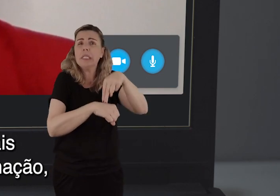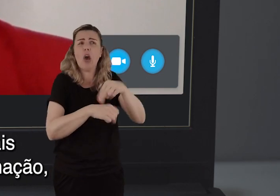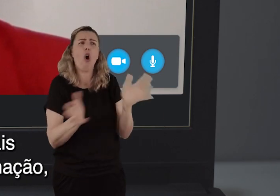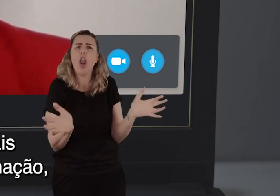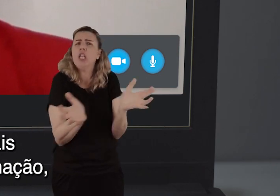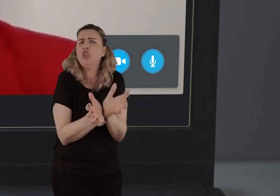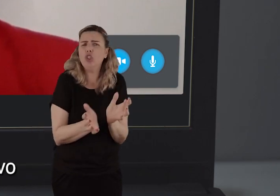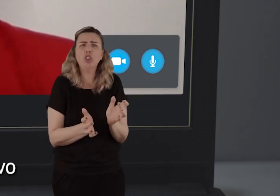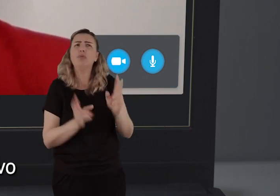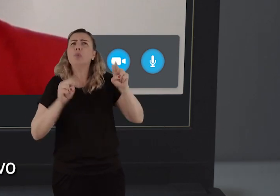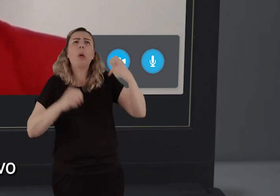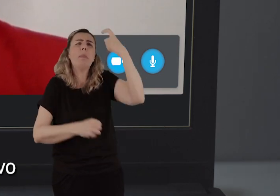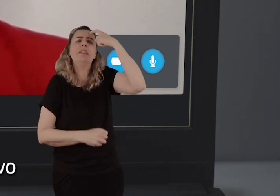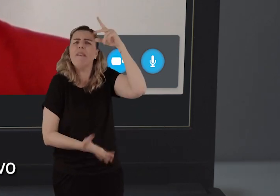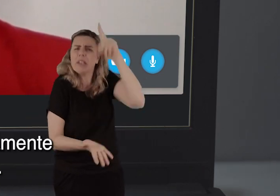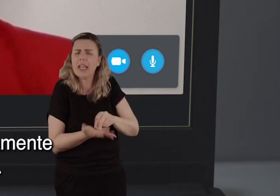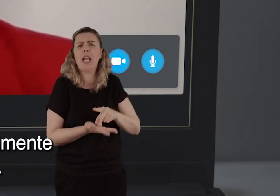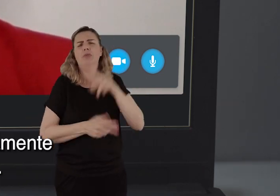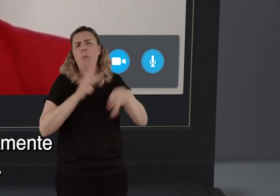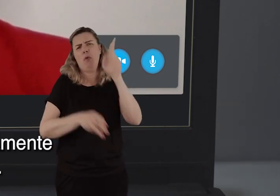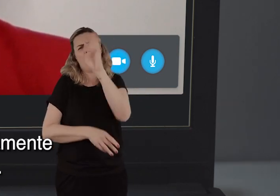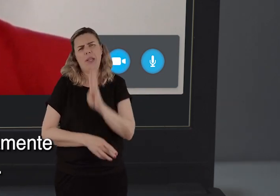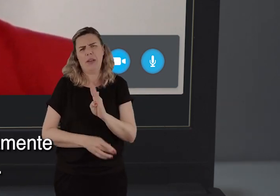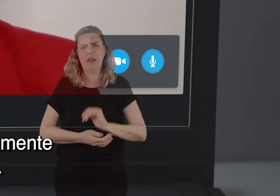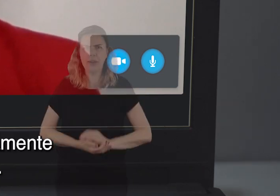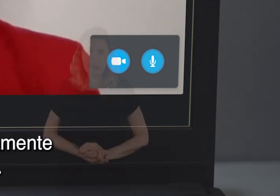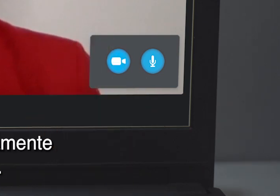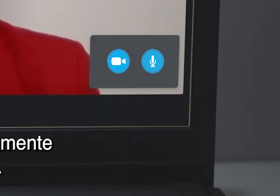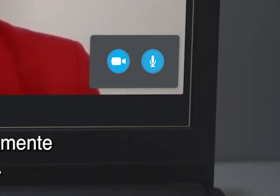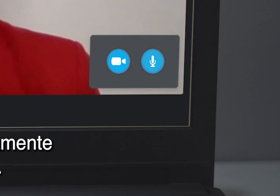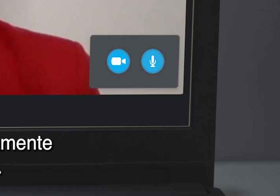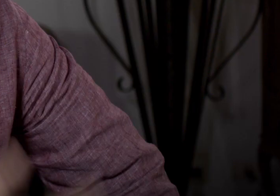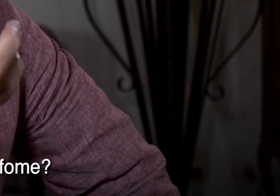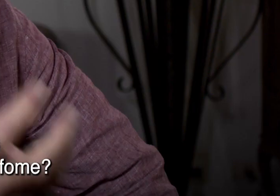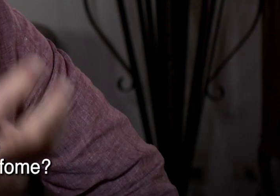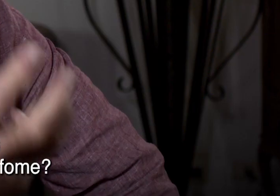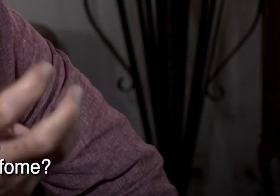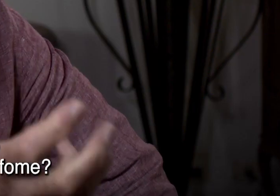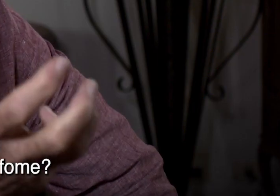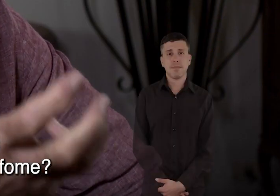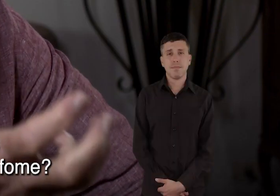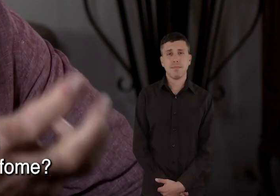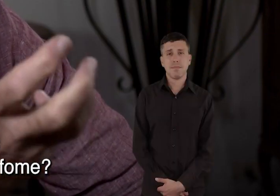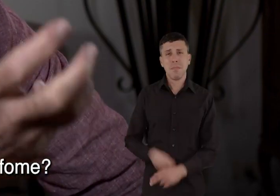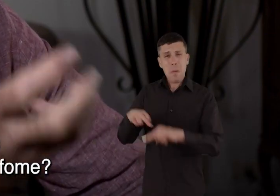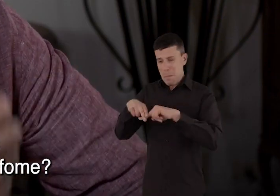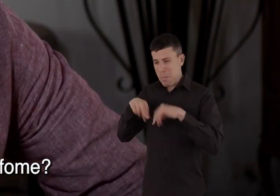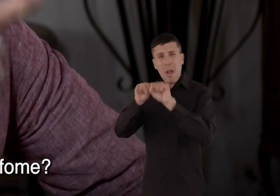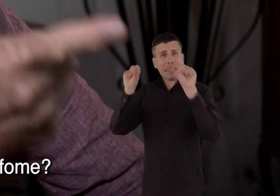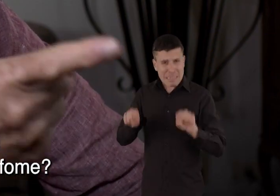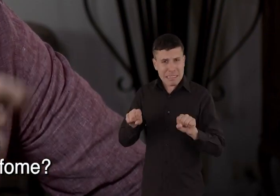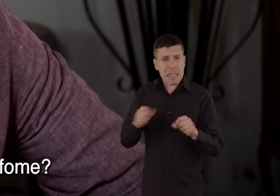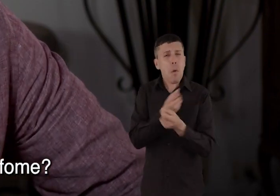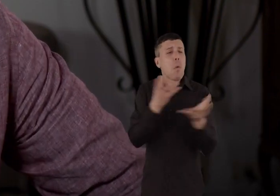nunca interesses de nação, interesse de coletivo e o interesse verdadeiramente do povo brasileiro. Quantas pessoas esse sistema